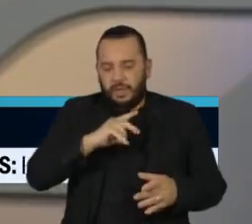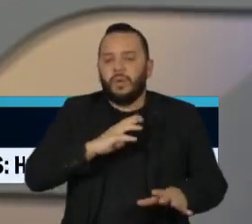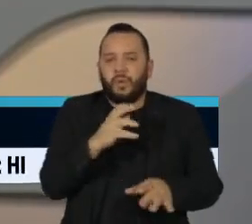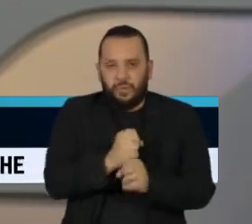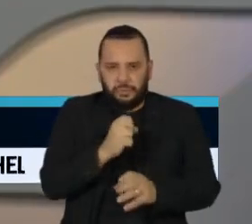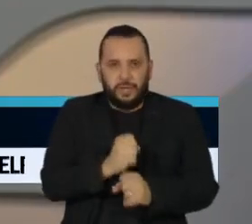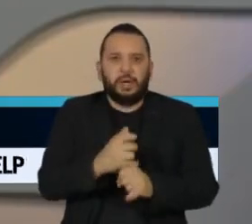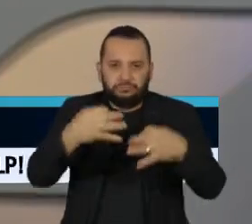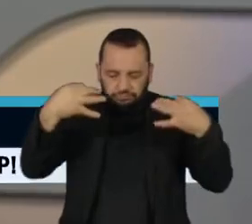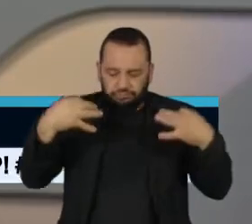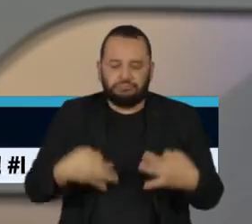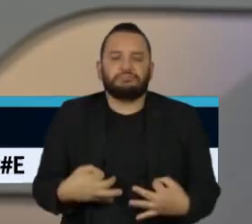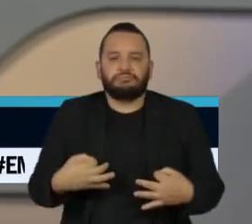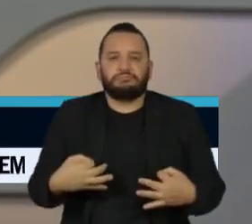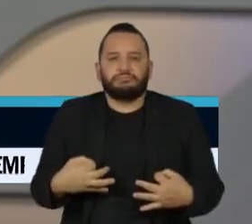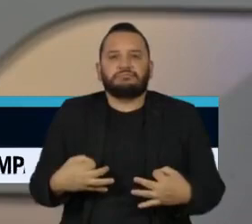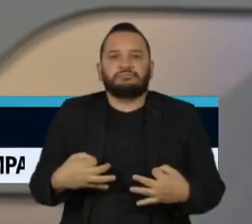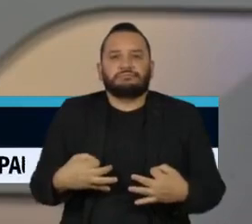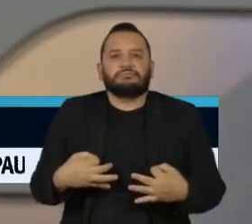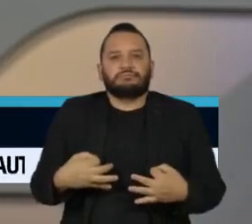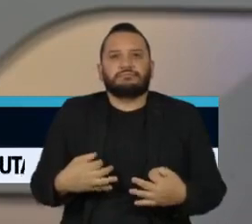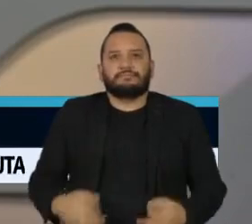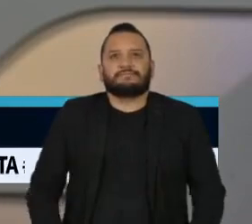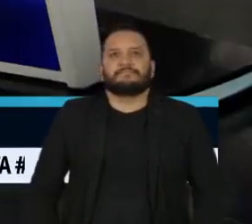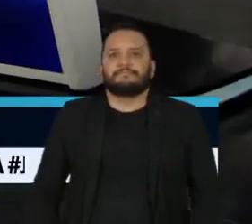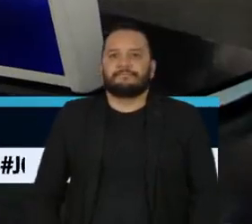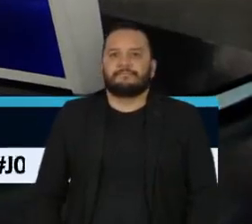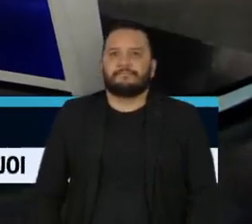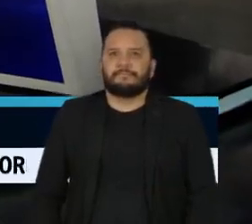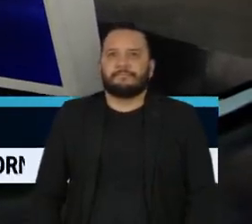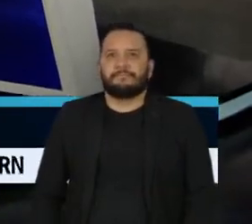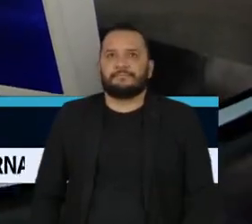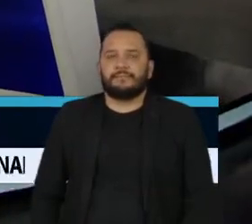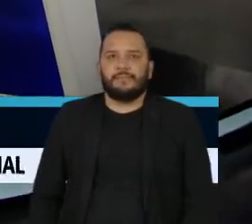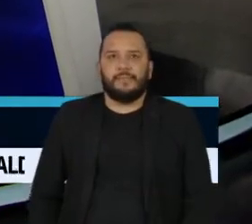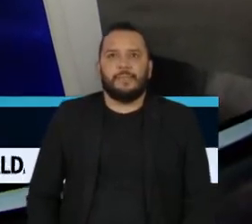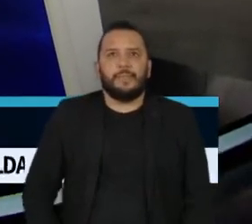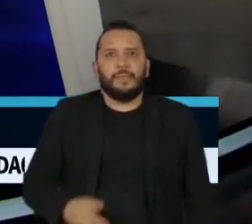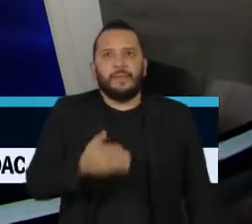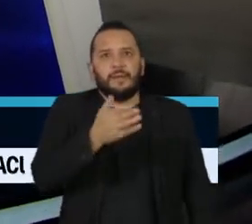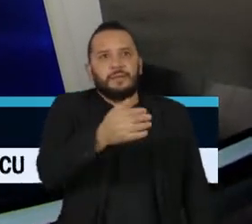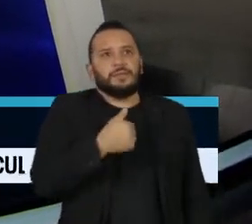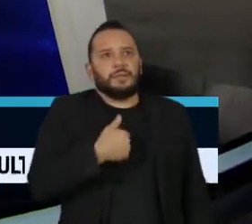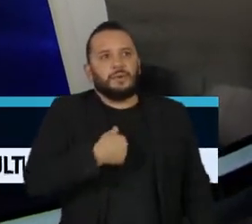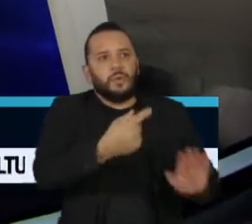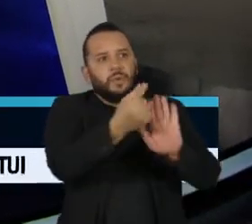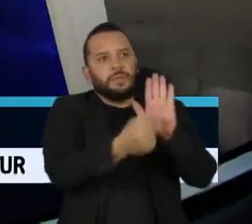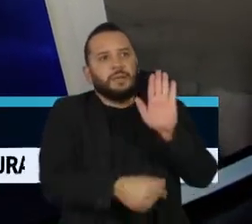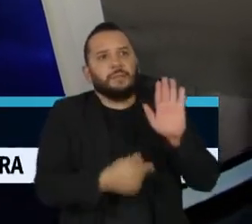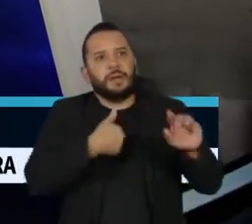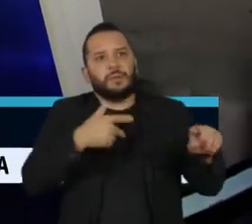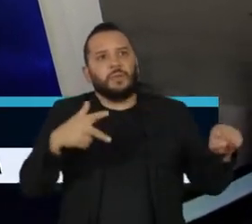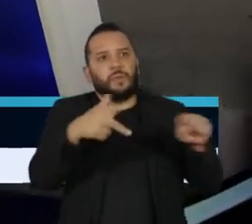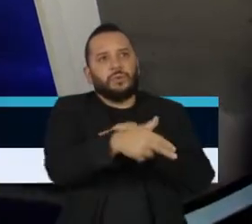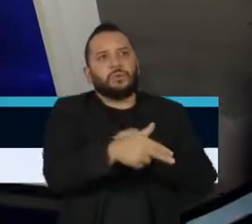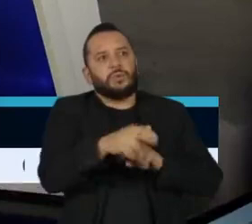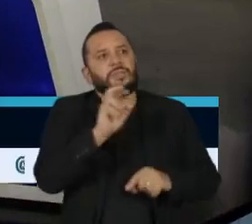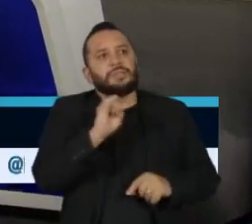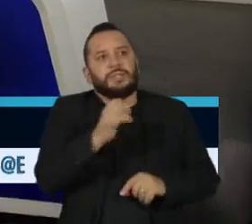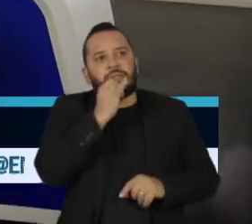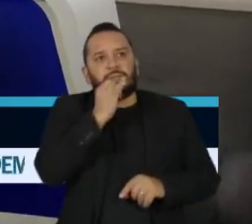computado e vai ser apurado com absoluto rigor. Gésner, sobre o corte no orçamento, se o governo tivesse trabalhado